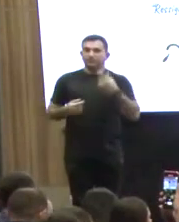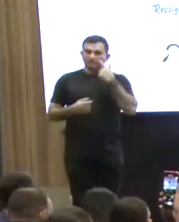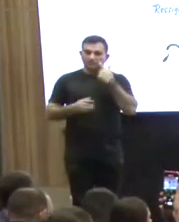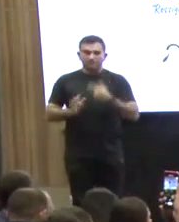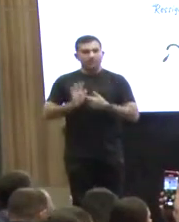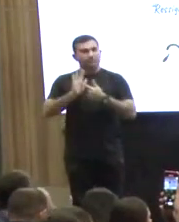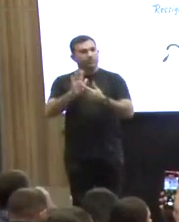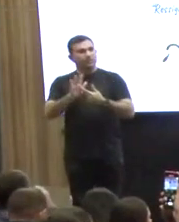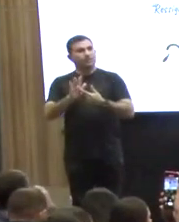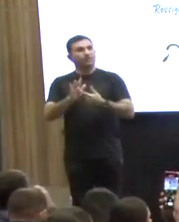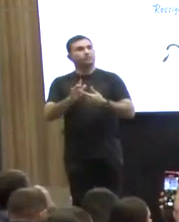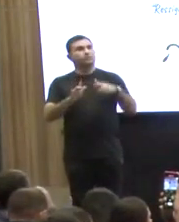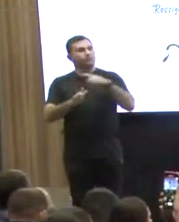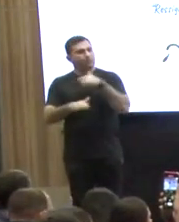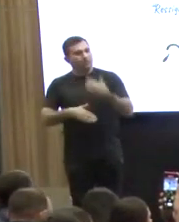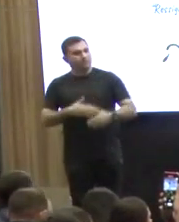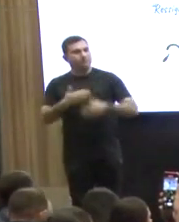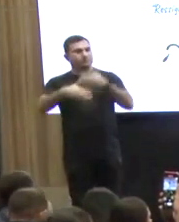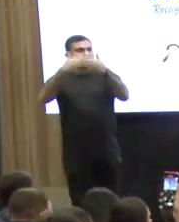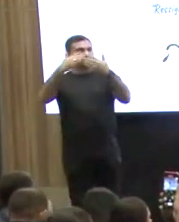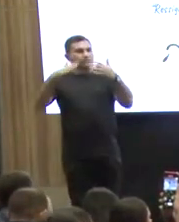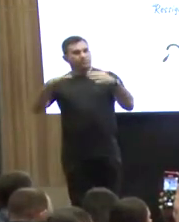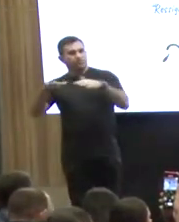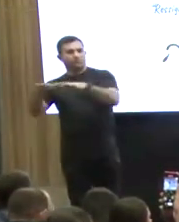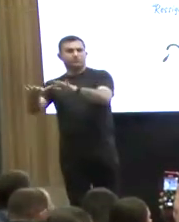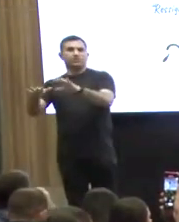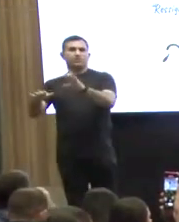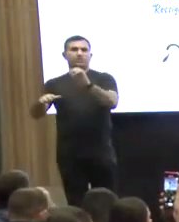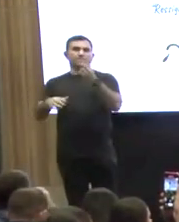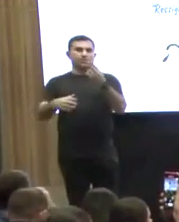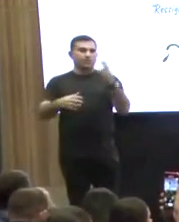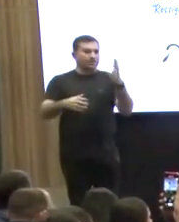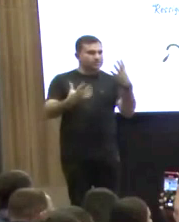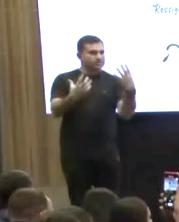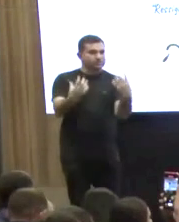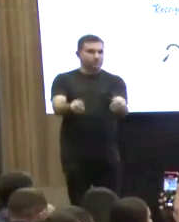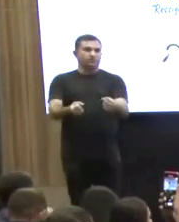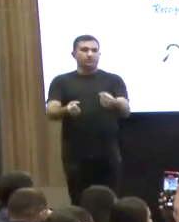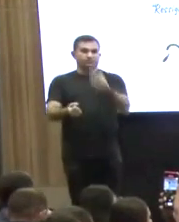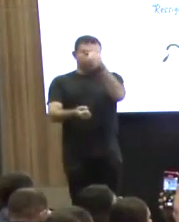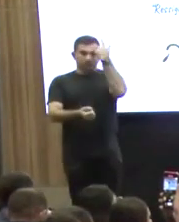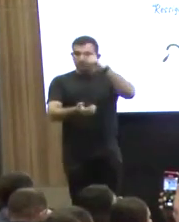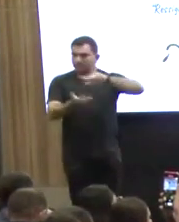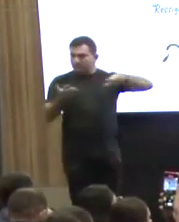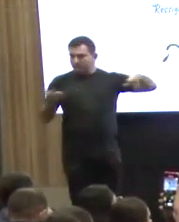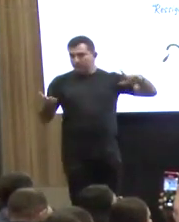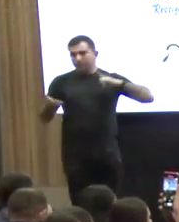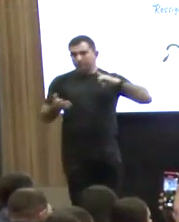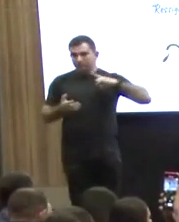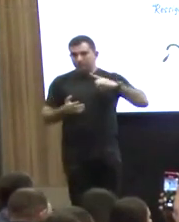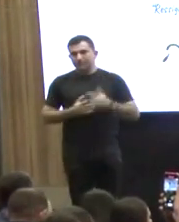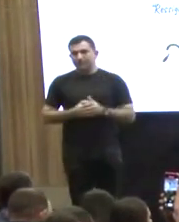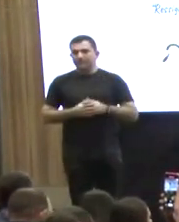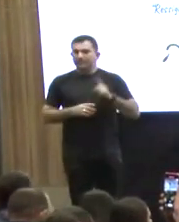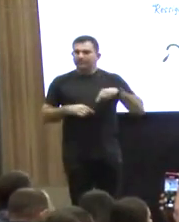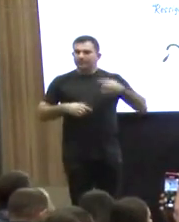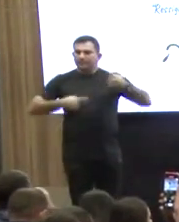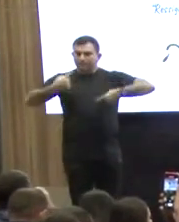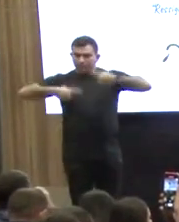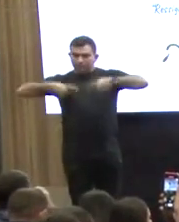na inclusão ou no reconhecimento dessa diversidade e das diferenças também. São ações